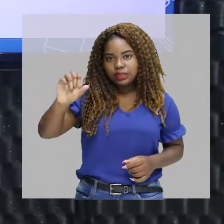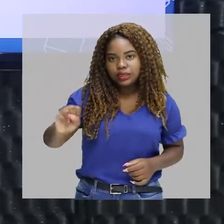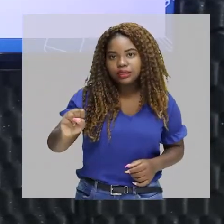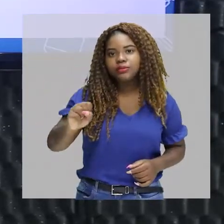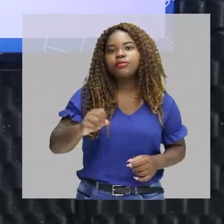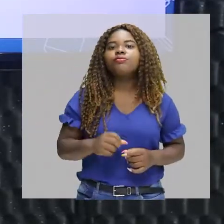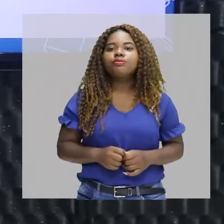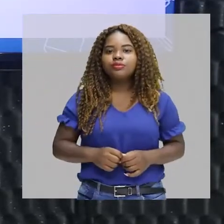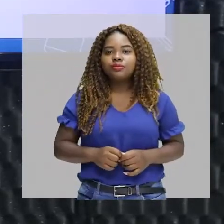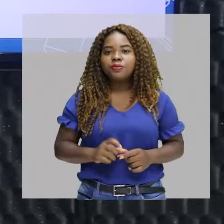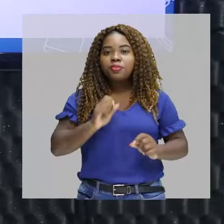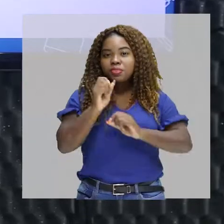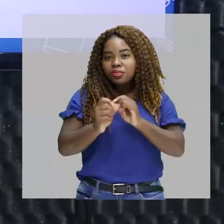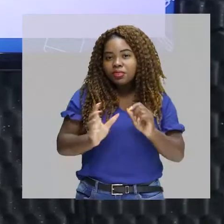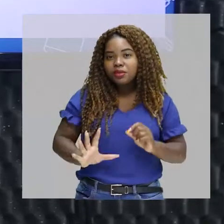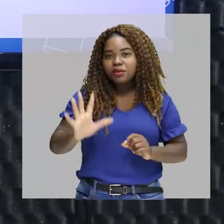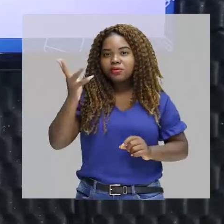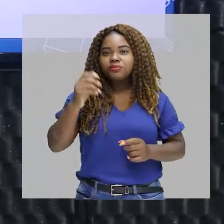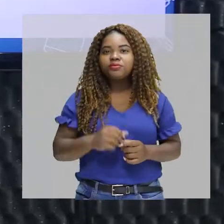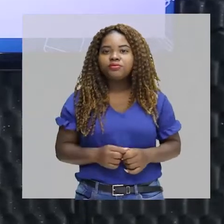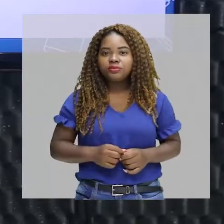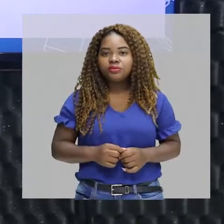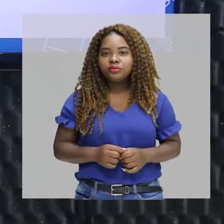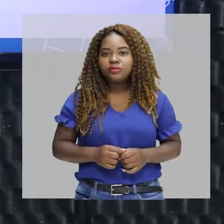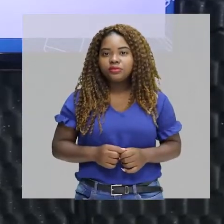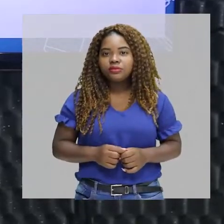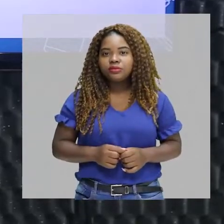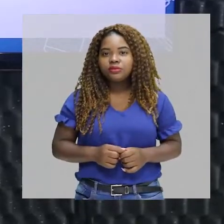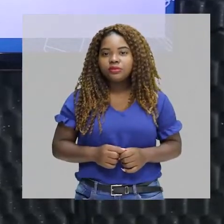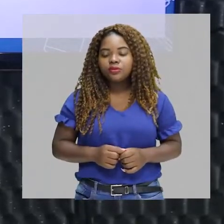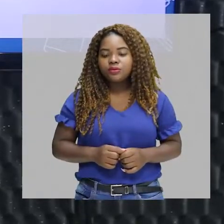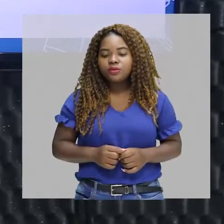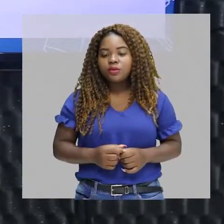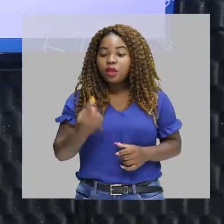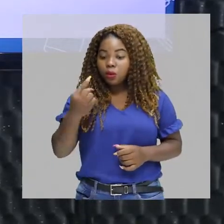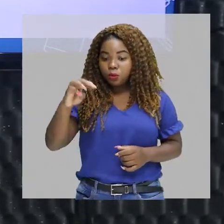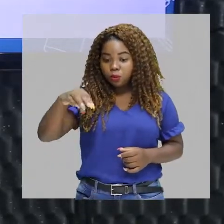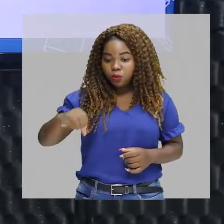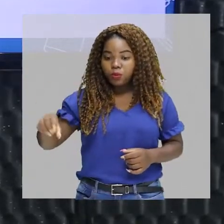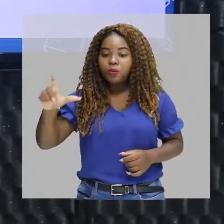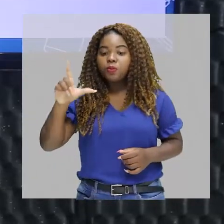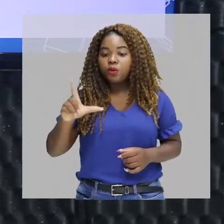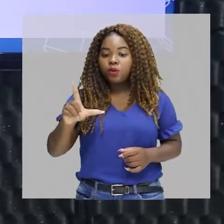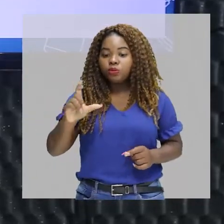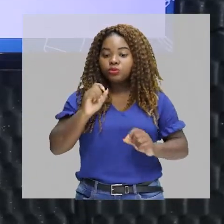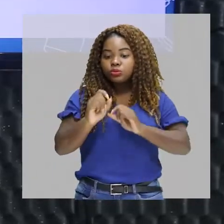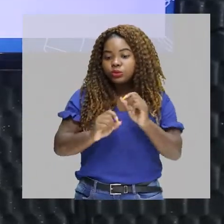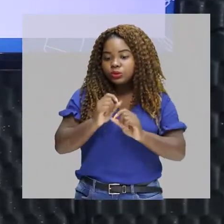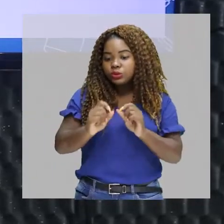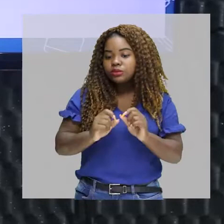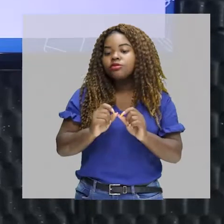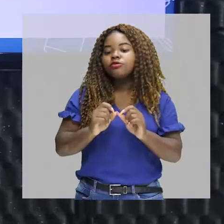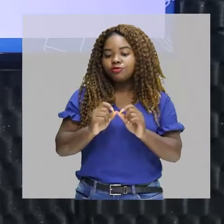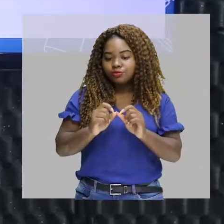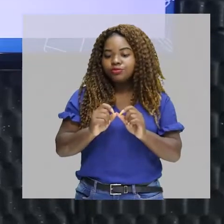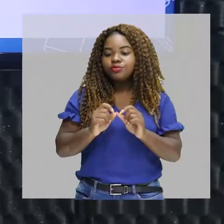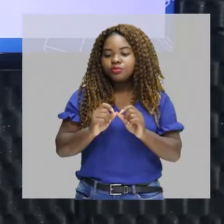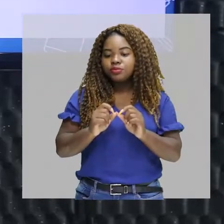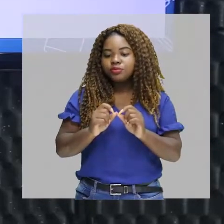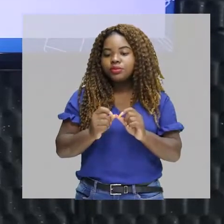a massa em gramas equivalente a 1 mol de entidades, ou seja,